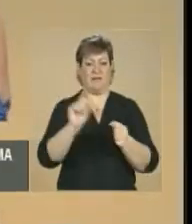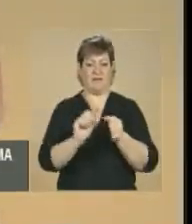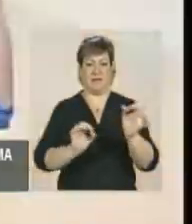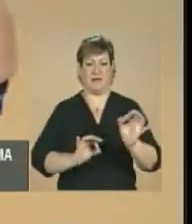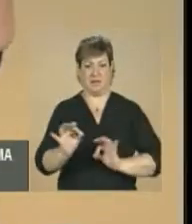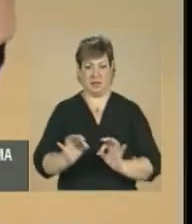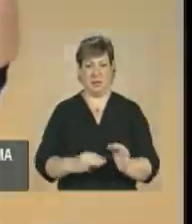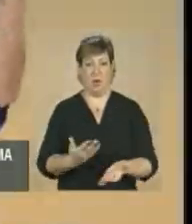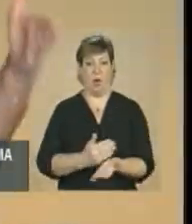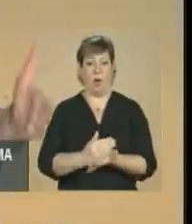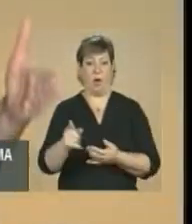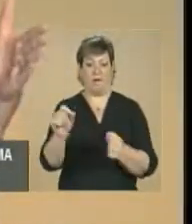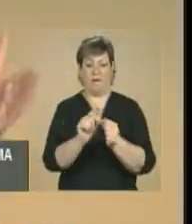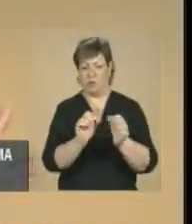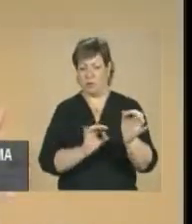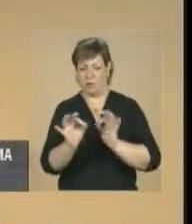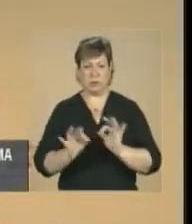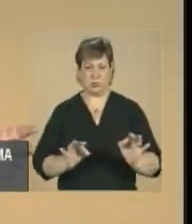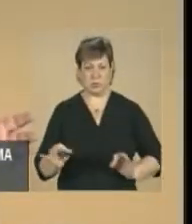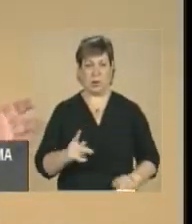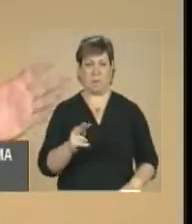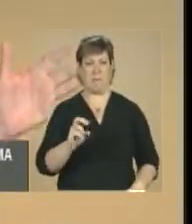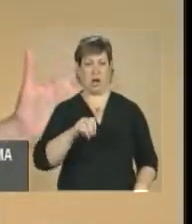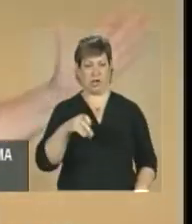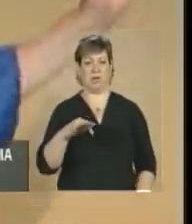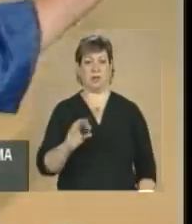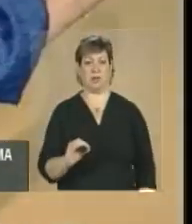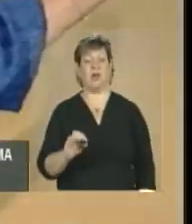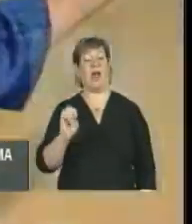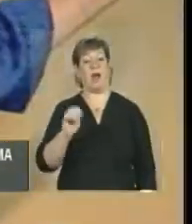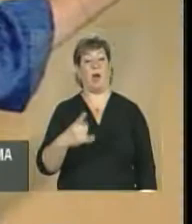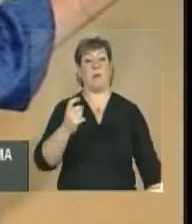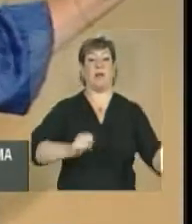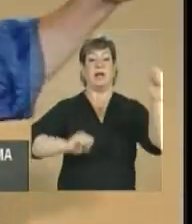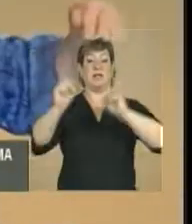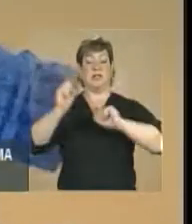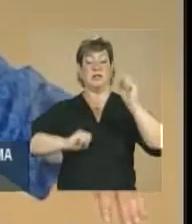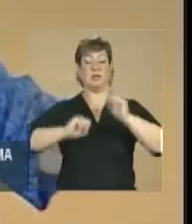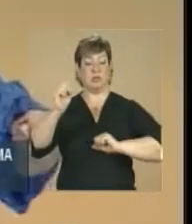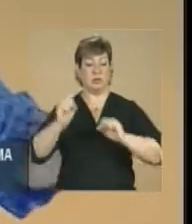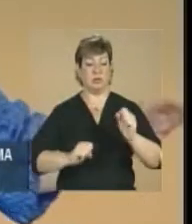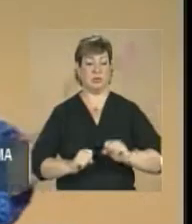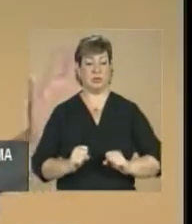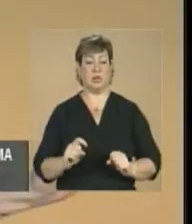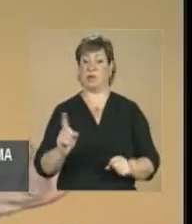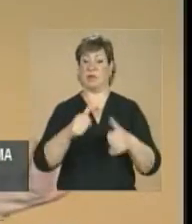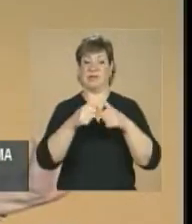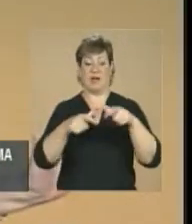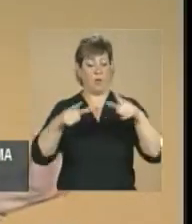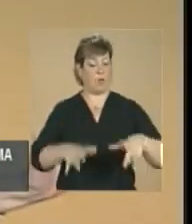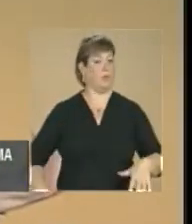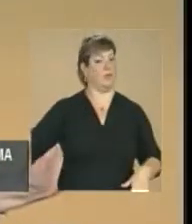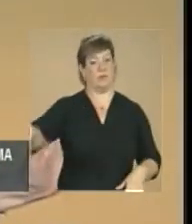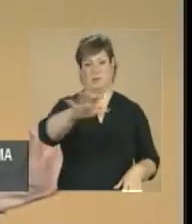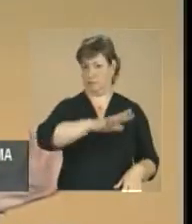partir da qual ele construía o projeto, era uma indústria que não estava no território